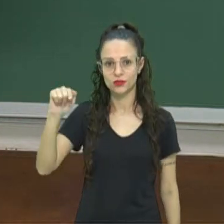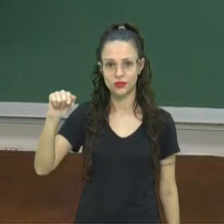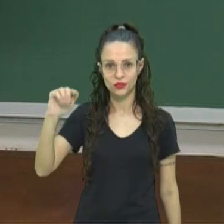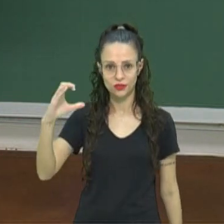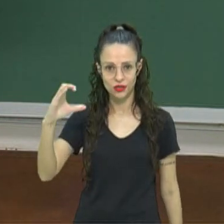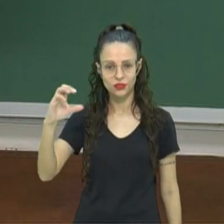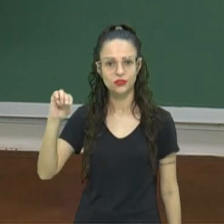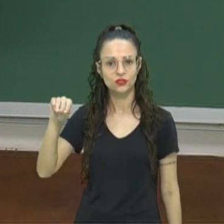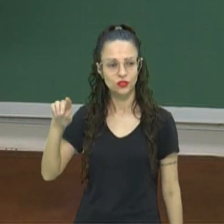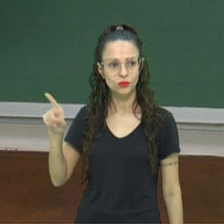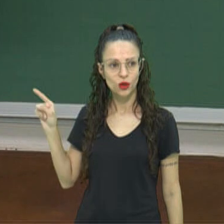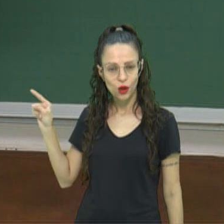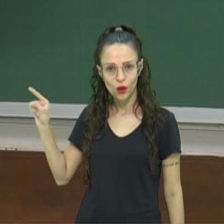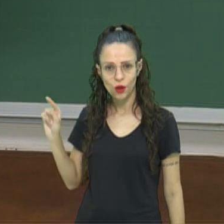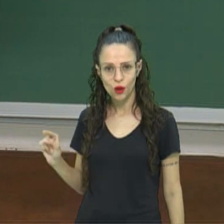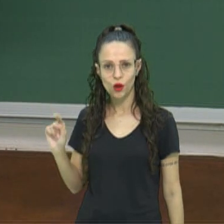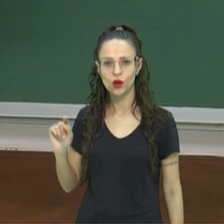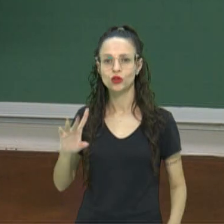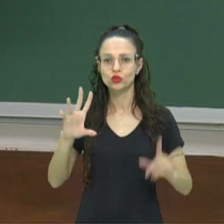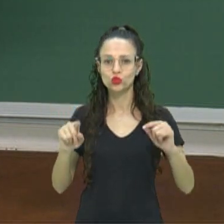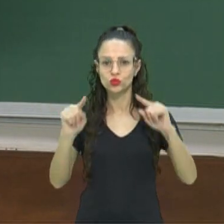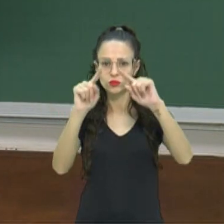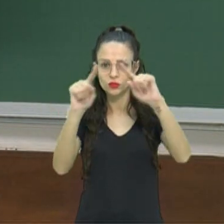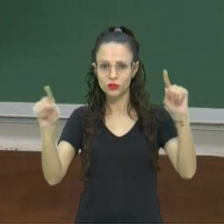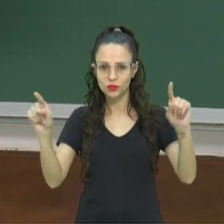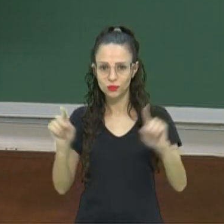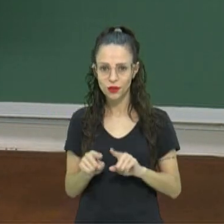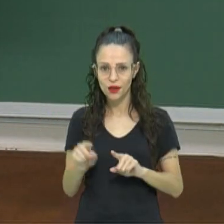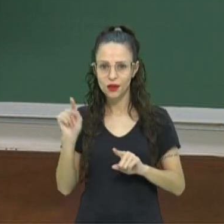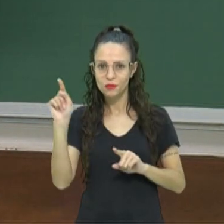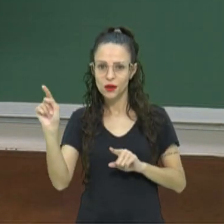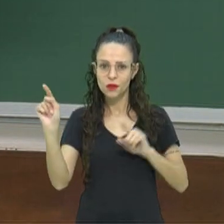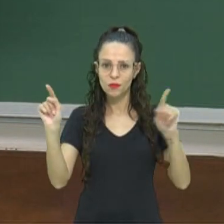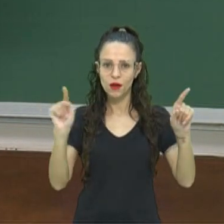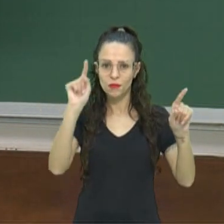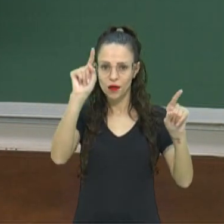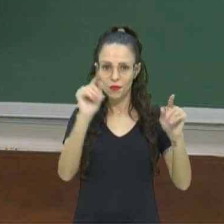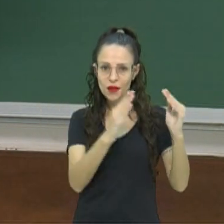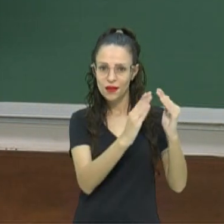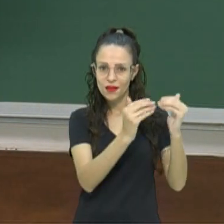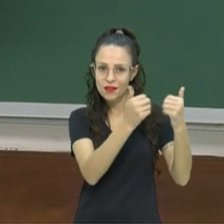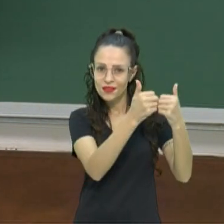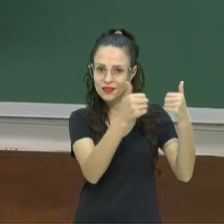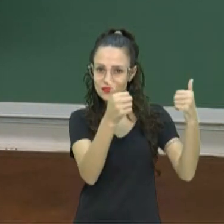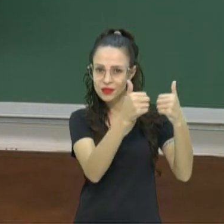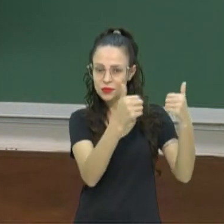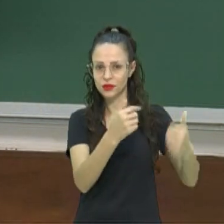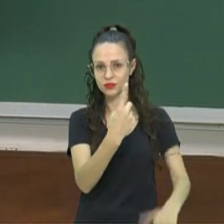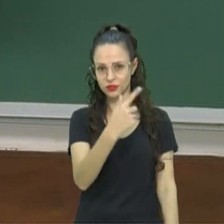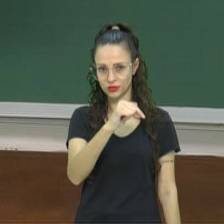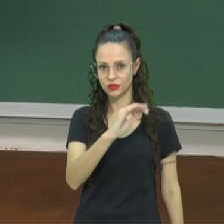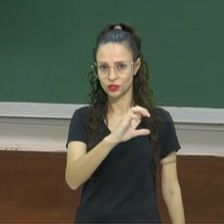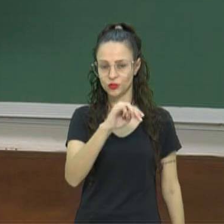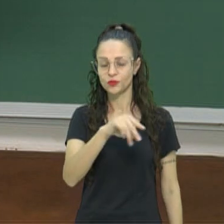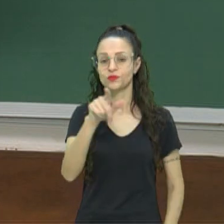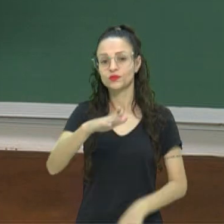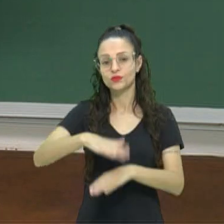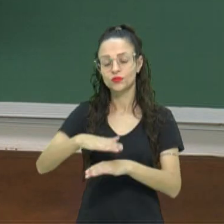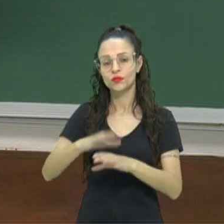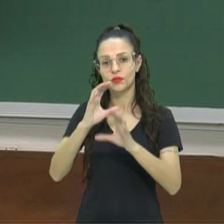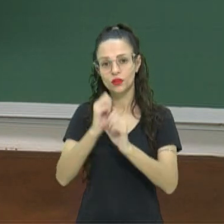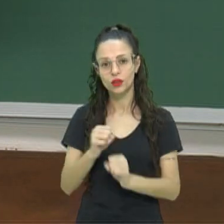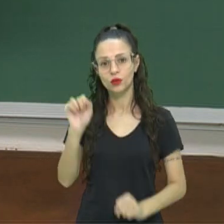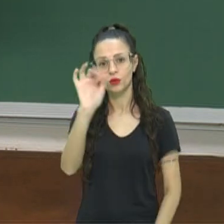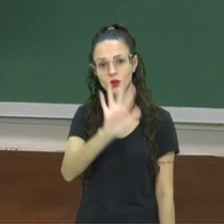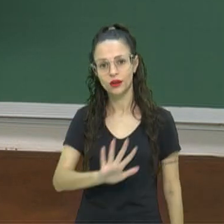centímetros, aqui também, e esse pedaço também. Então, a pergunta é, calcule a área que ocupa